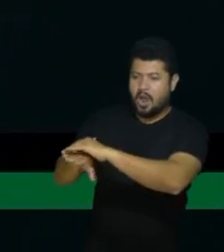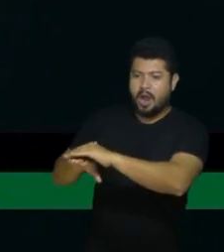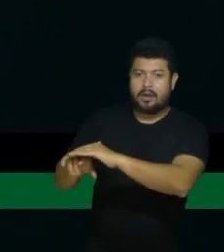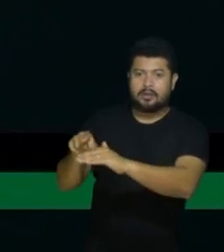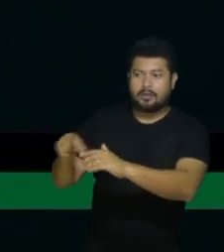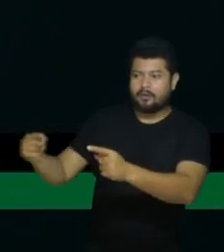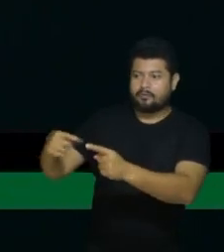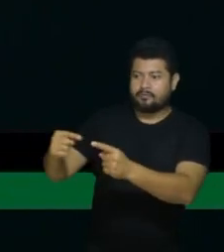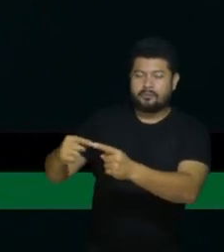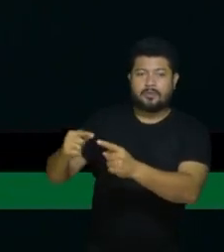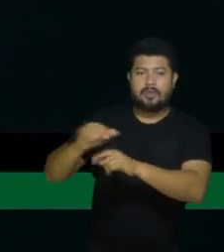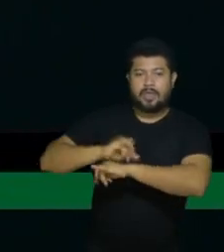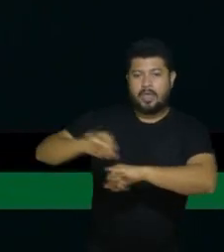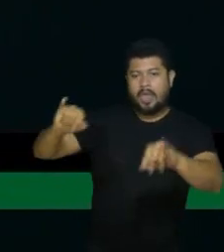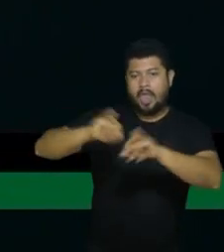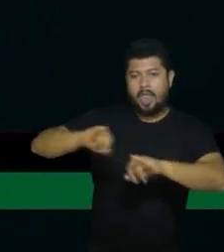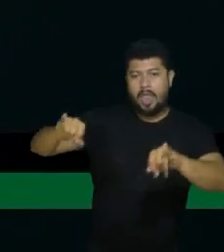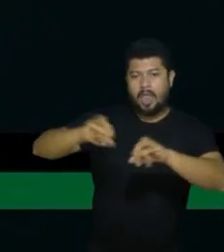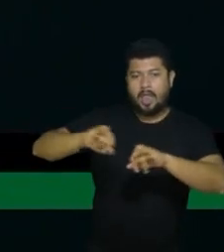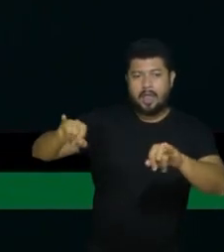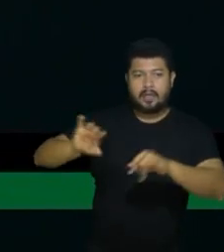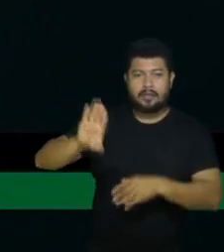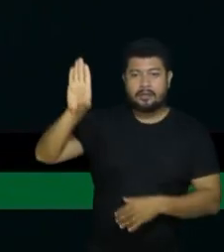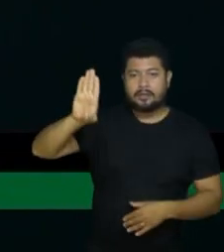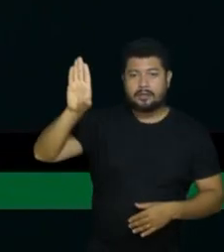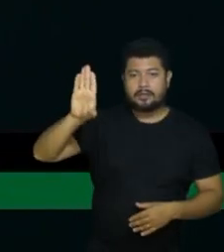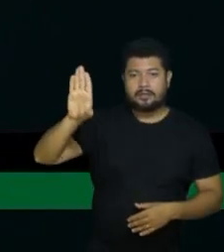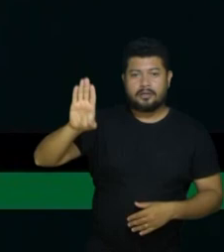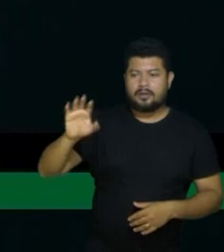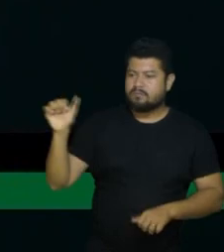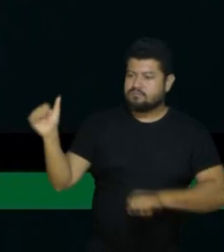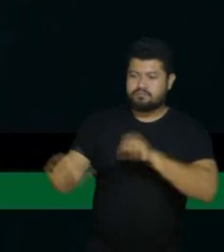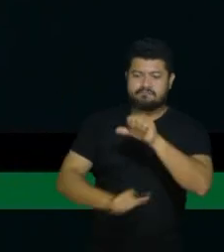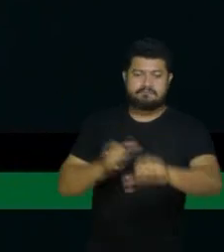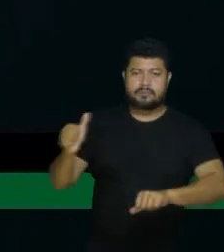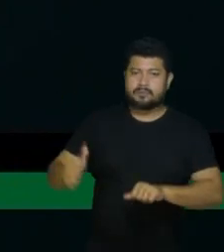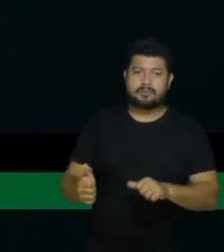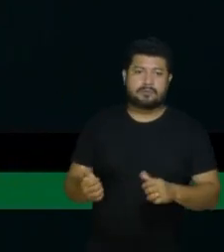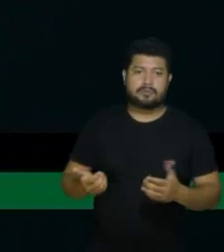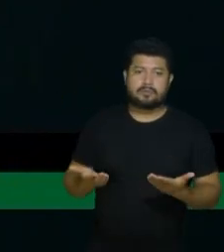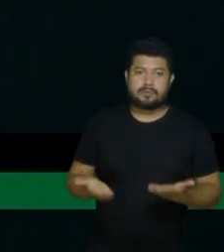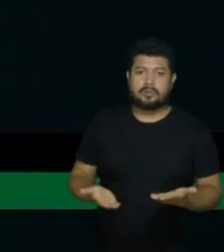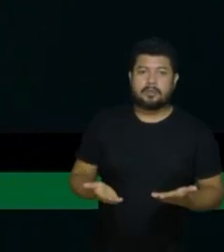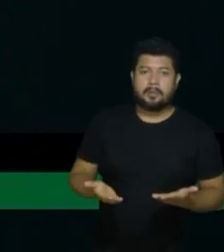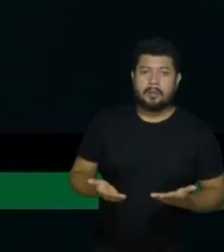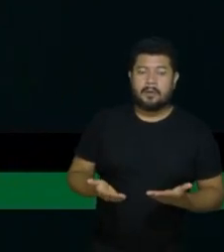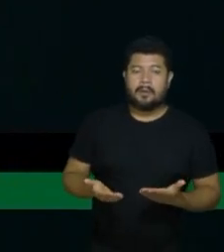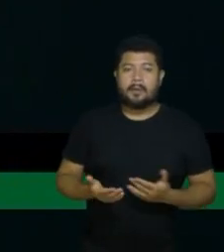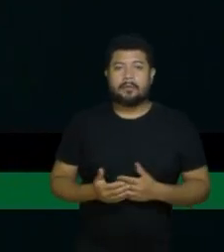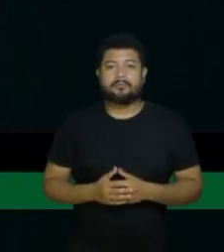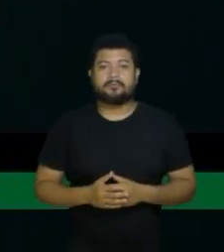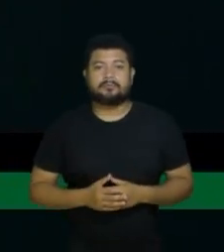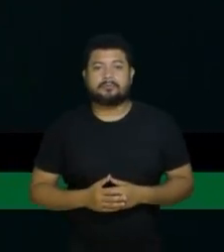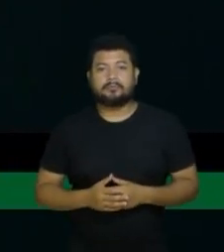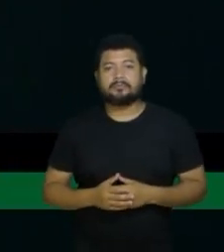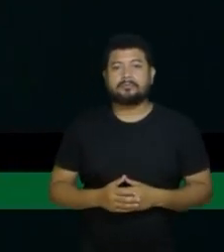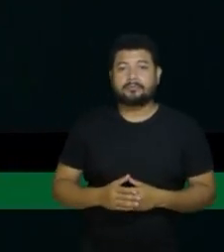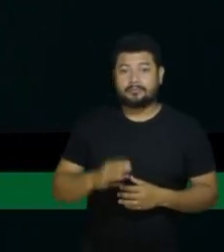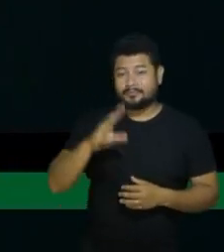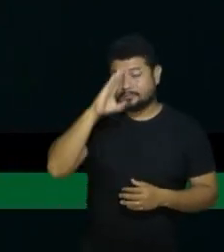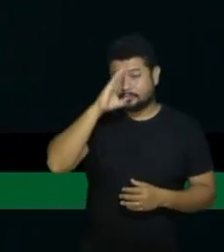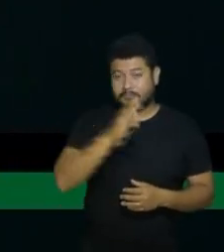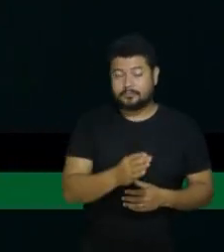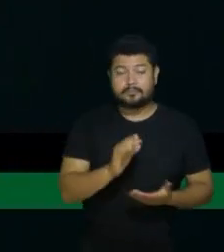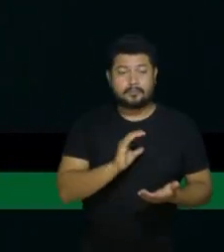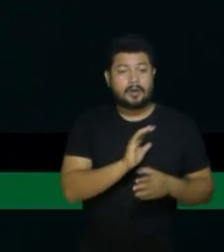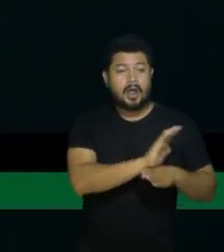e transformar esse dinheiro que retorne as pessoas de forma direta que